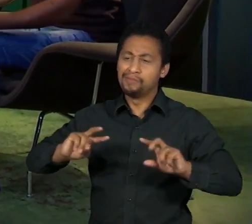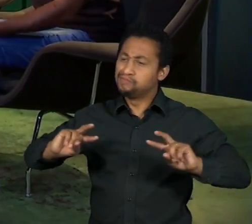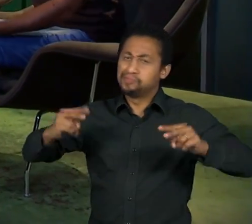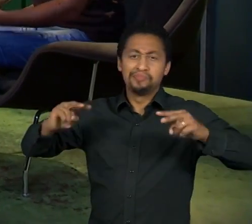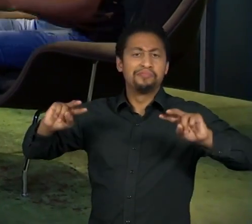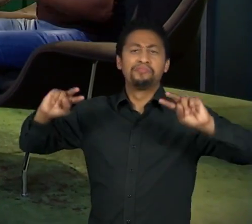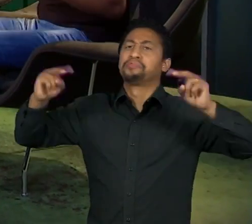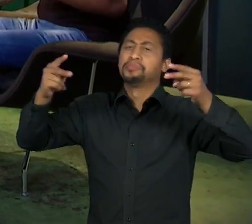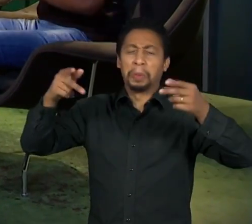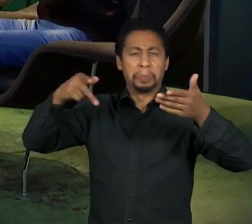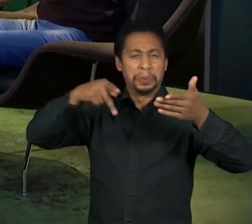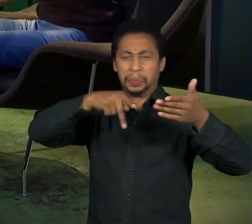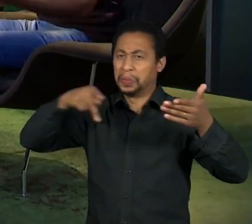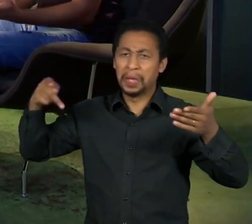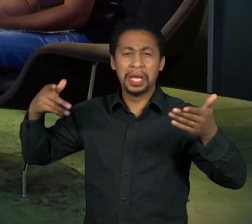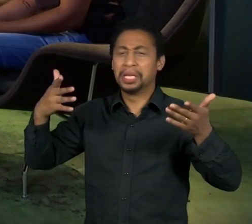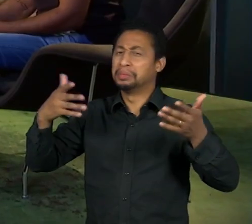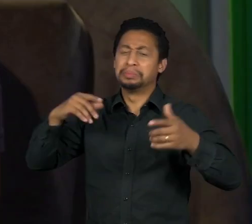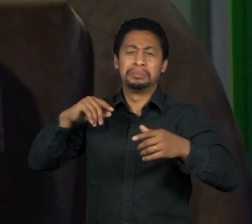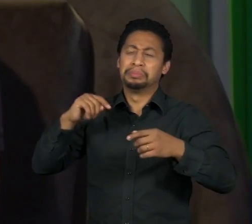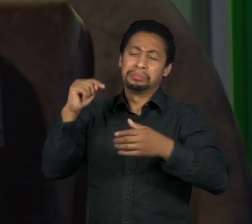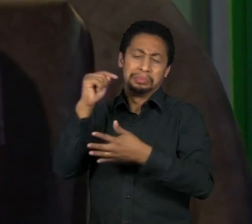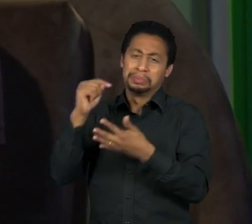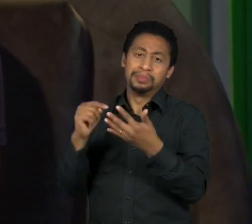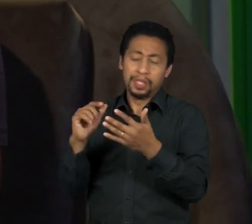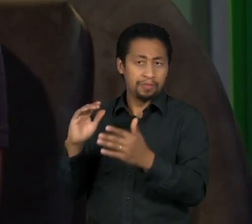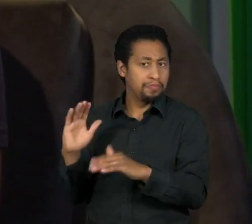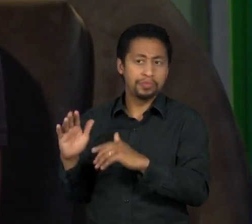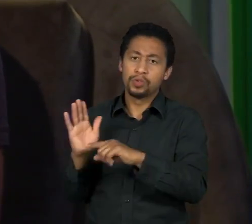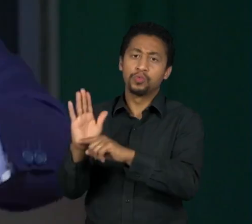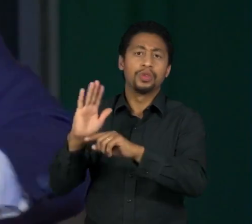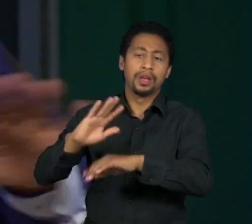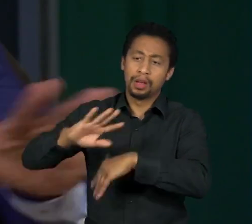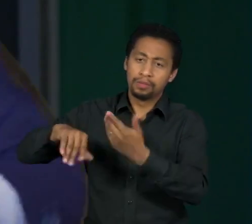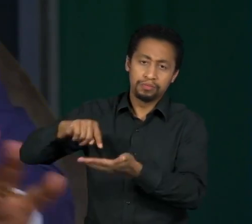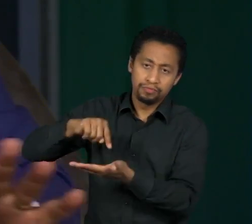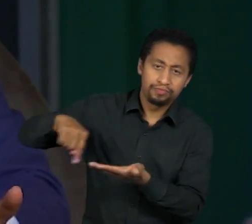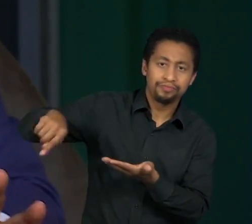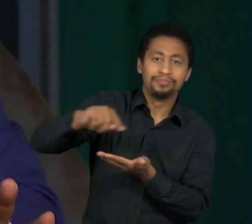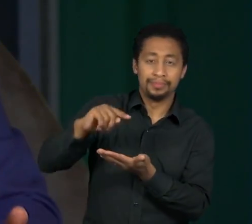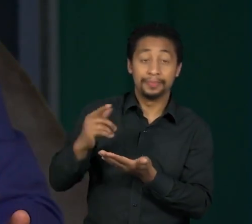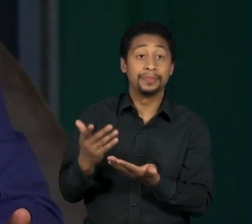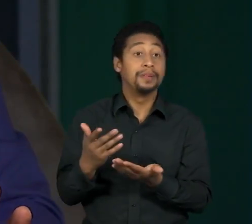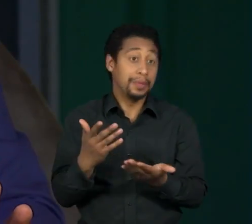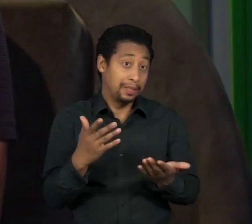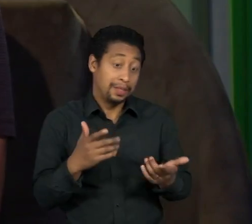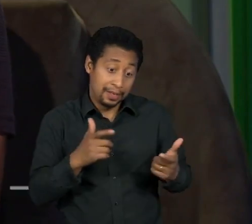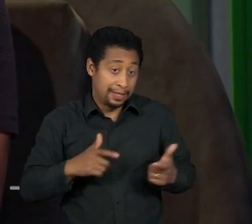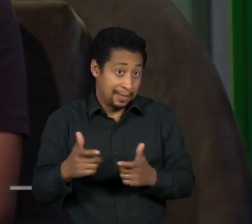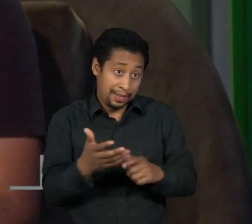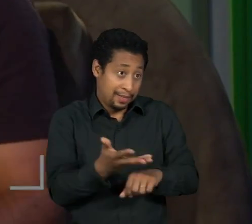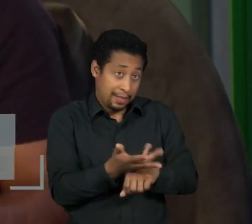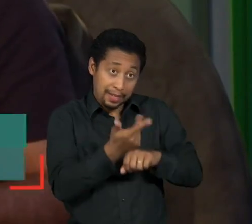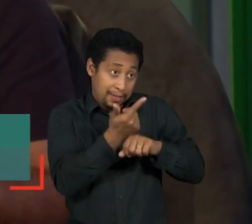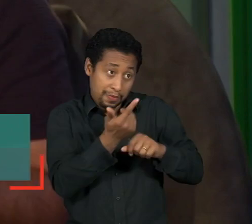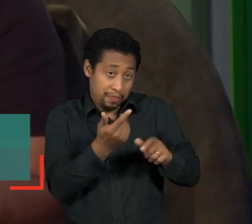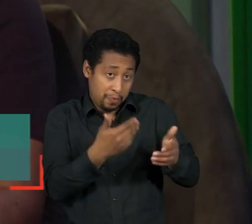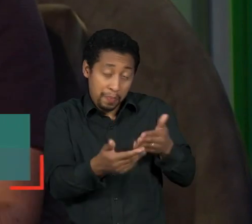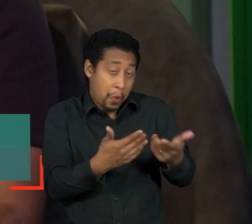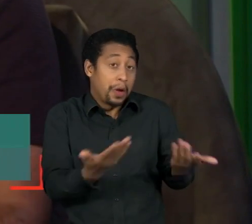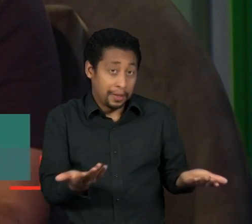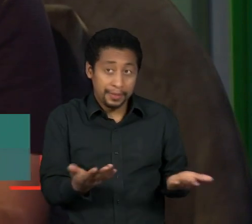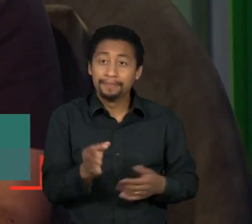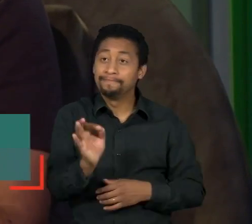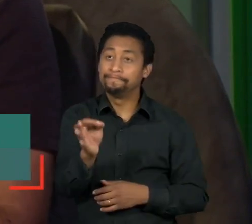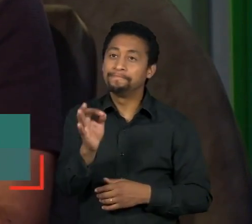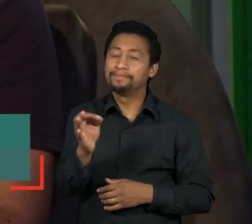CEO, de COO e fazer grandes revoluções no mercado. O talento não tem territorialidade. Não tem territorialidade. Então, acho que a gente combate